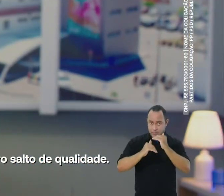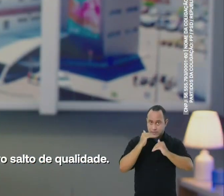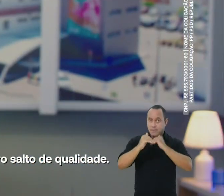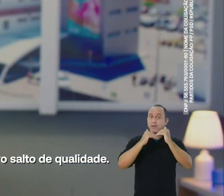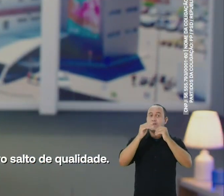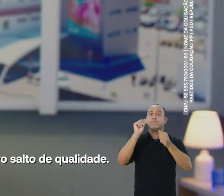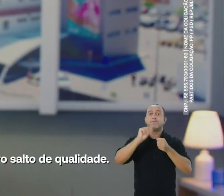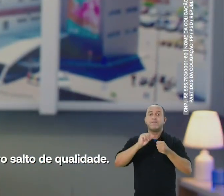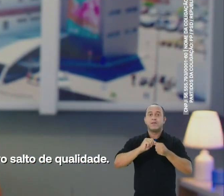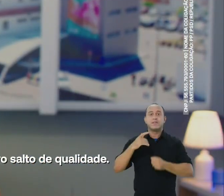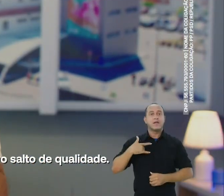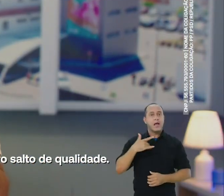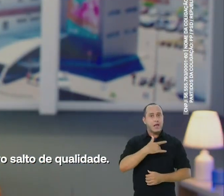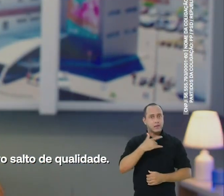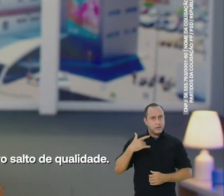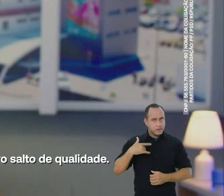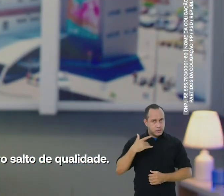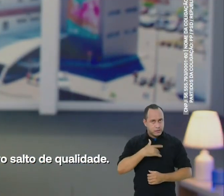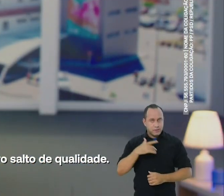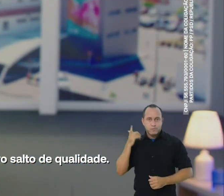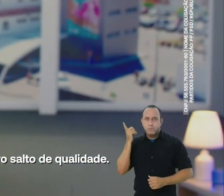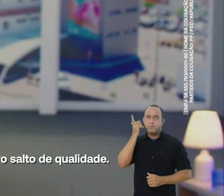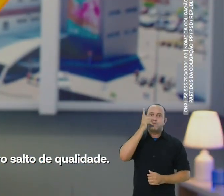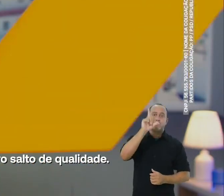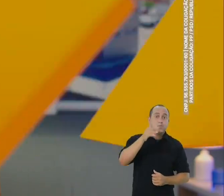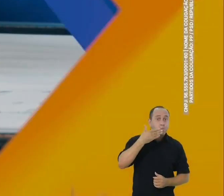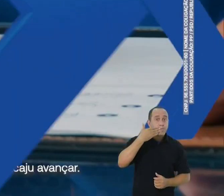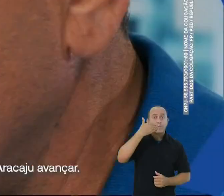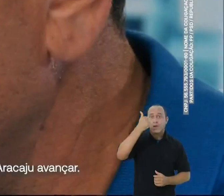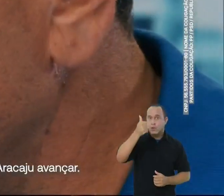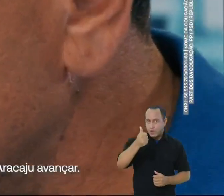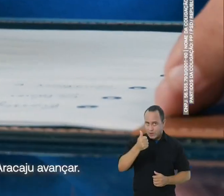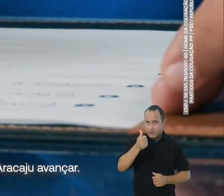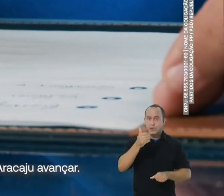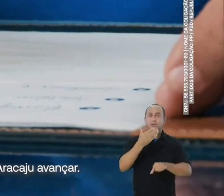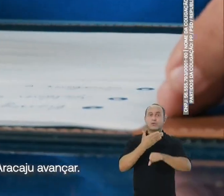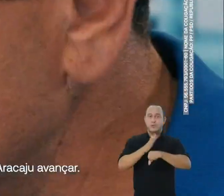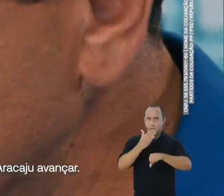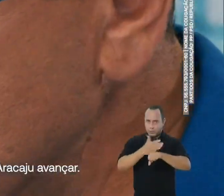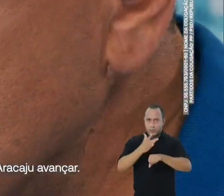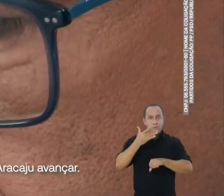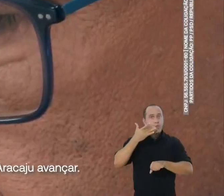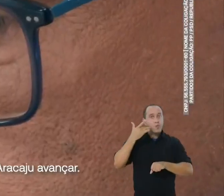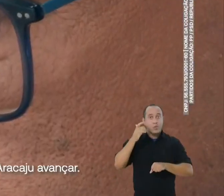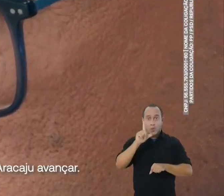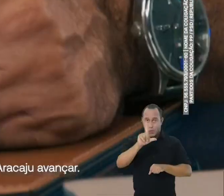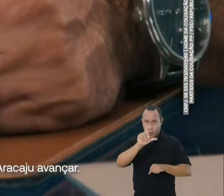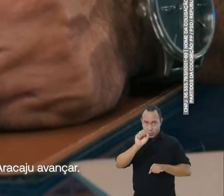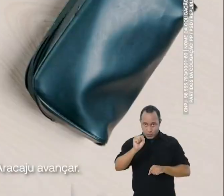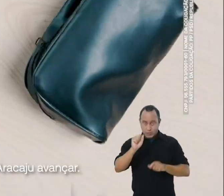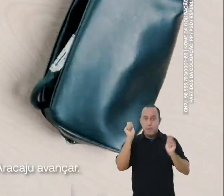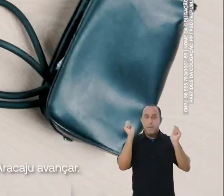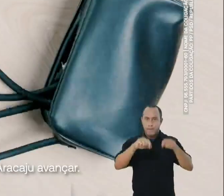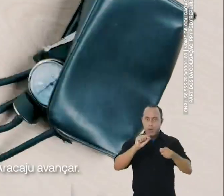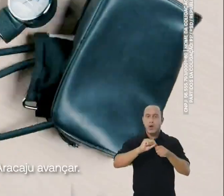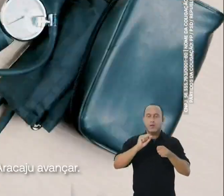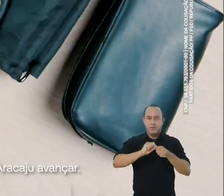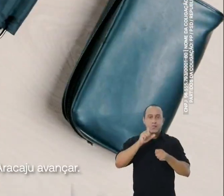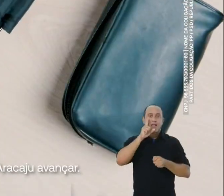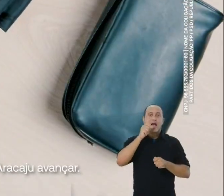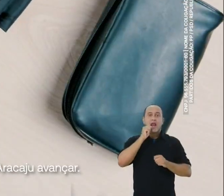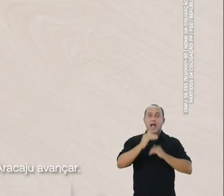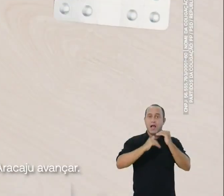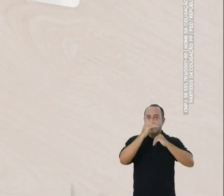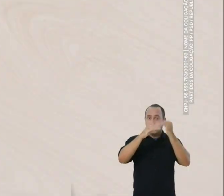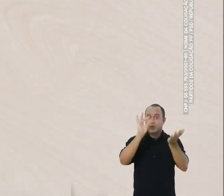avançar, fazer a saúde dar um novo salto de qualidade. Só o mais preparado tem as ideias novas para fazer